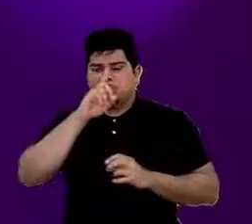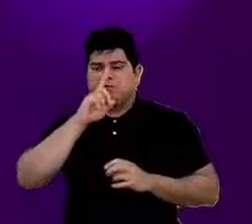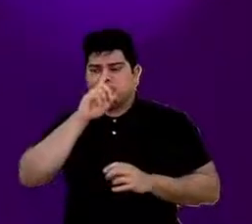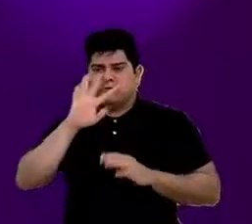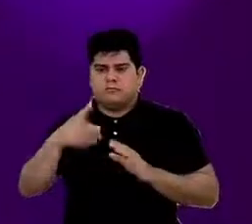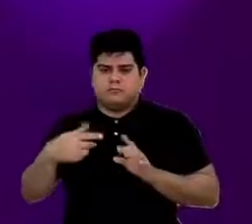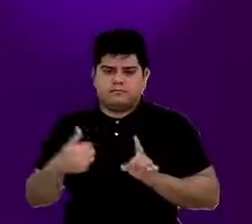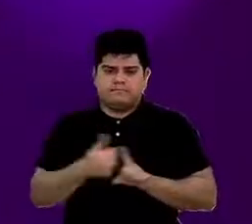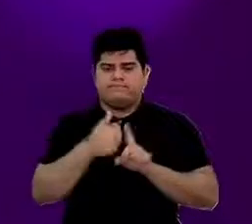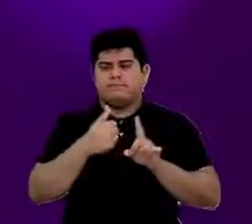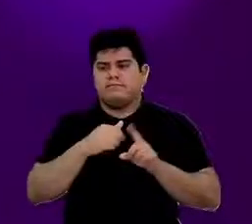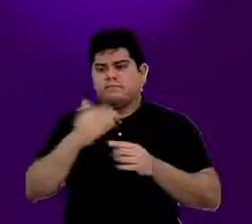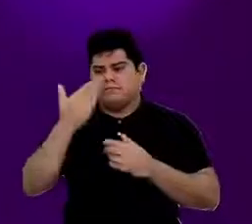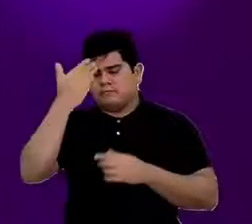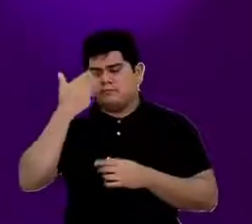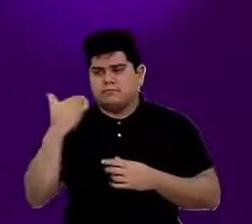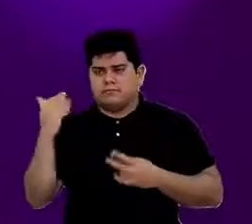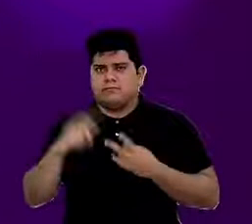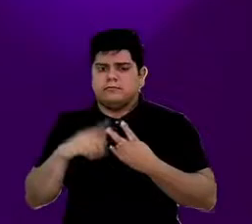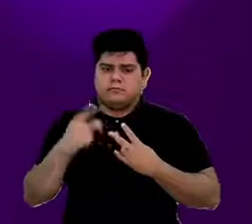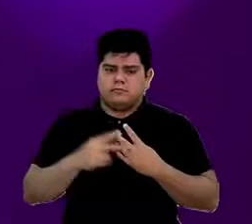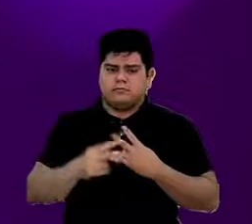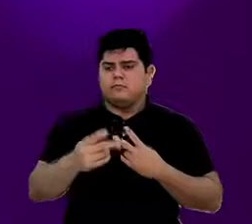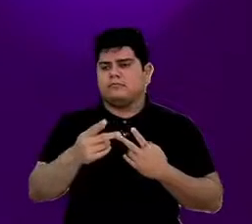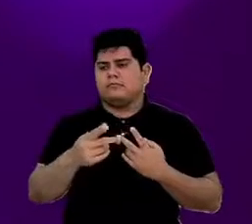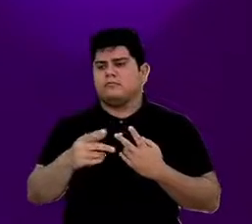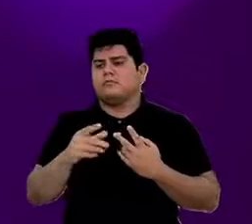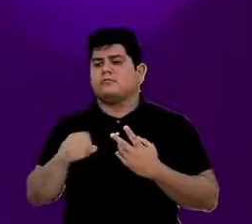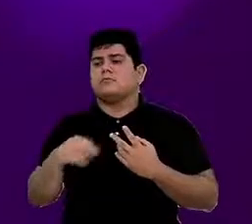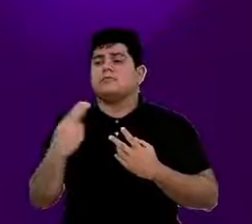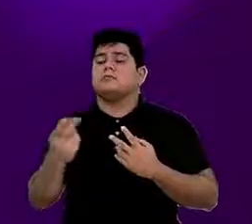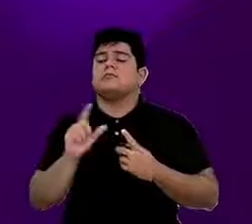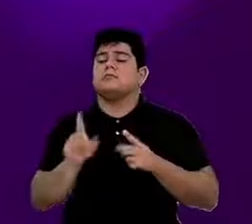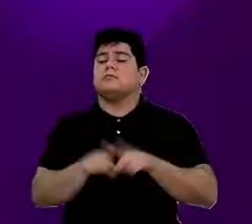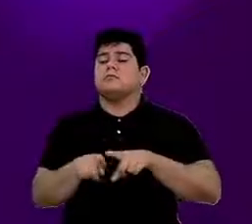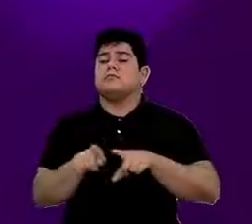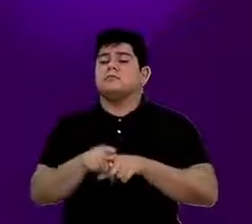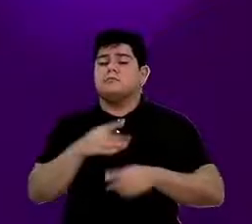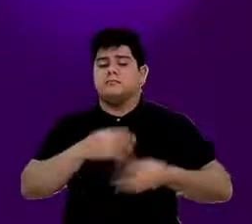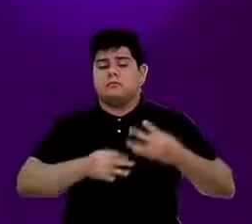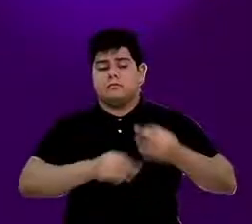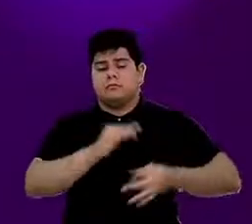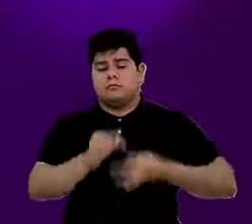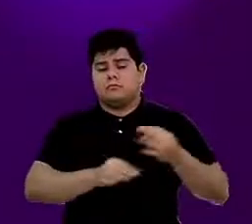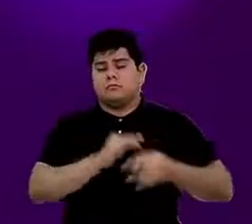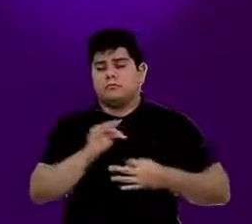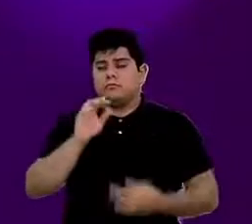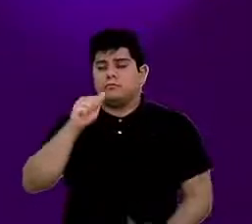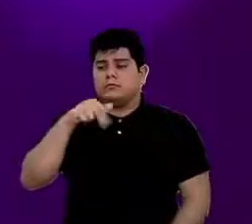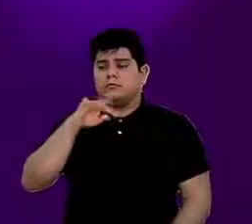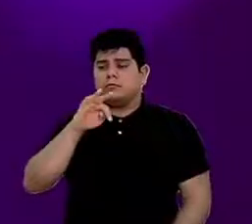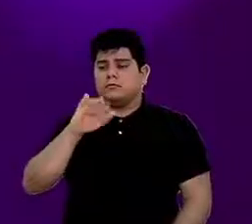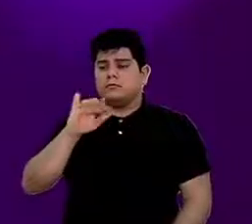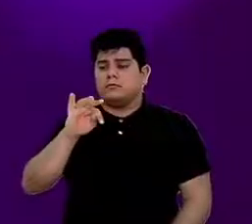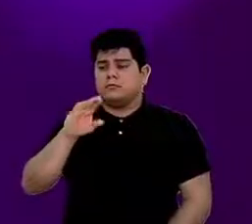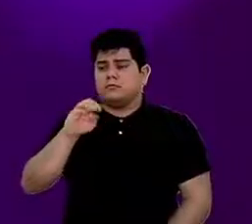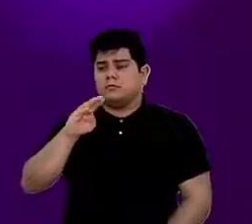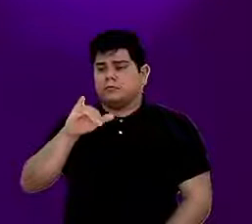de AVC, durabilidade, e também a questão da terapia antitrombótica ótima nesses